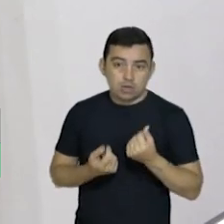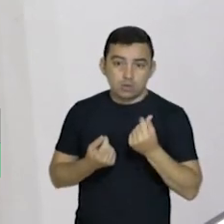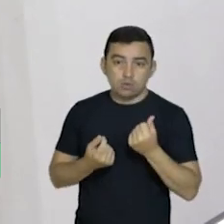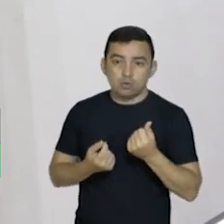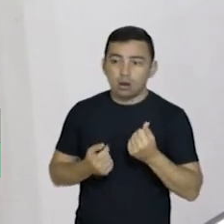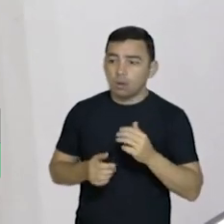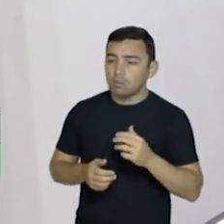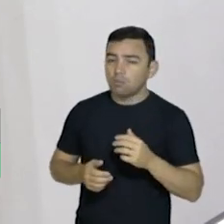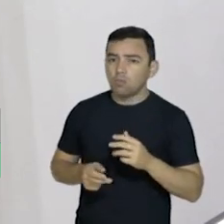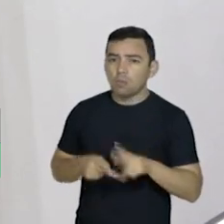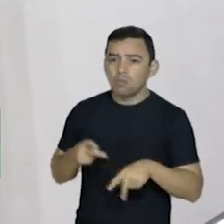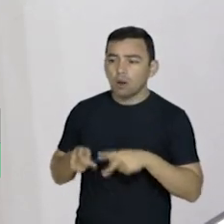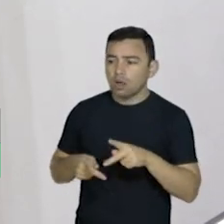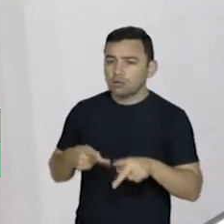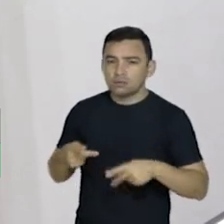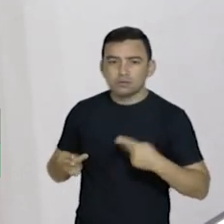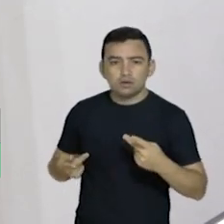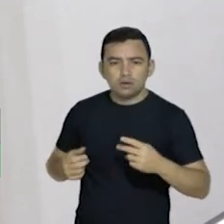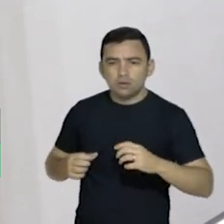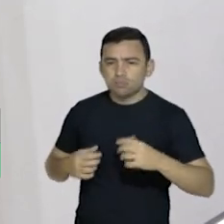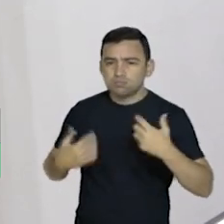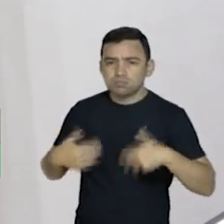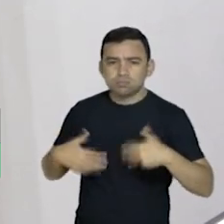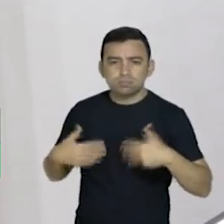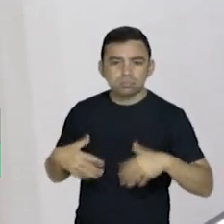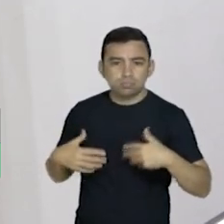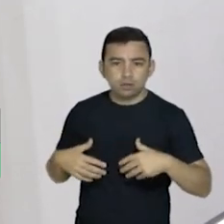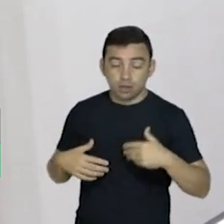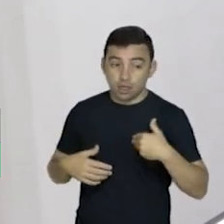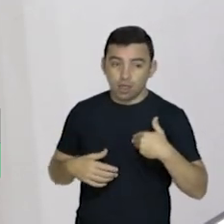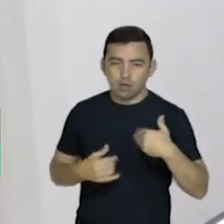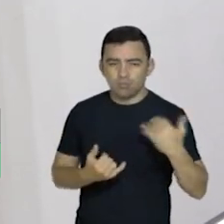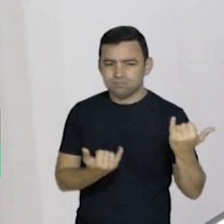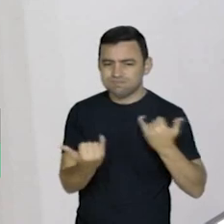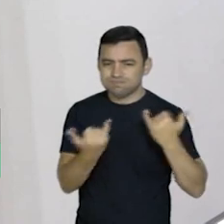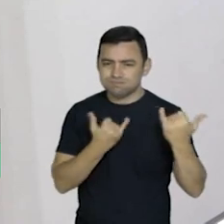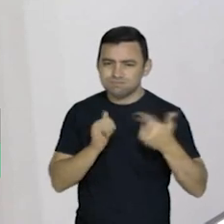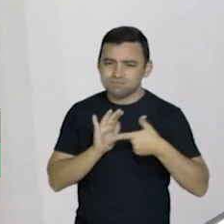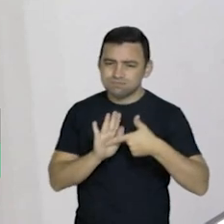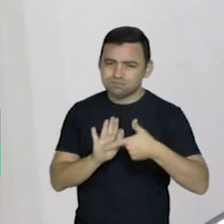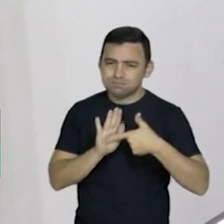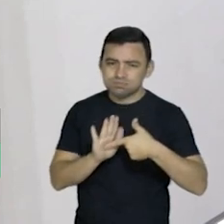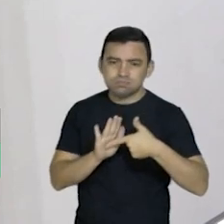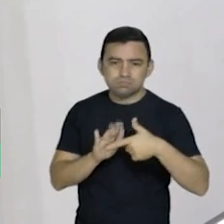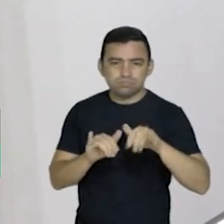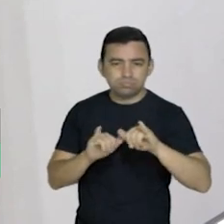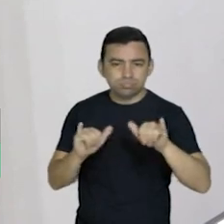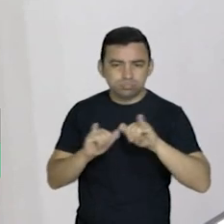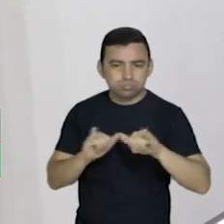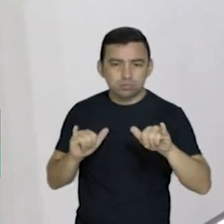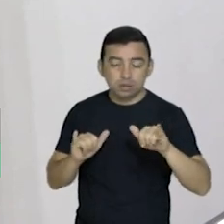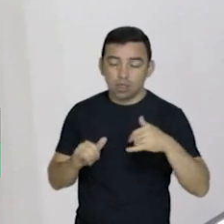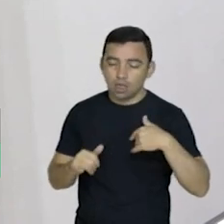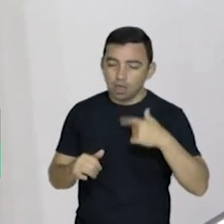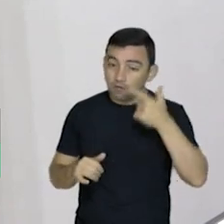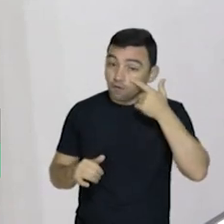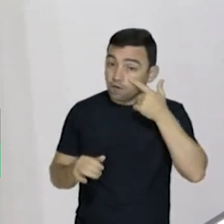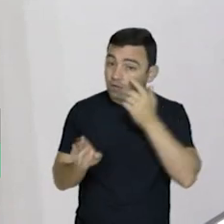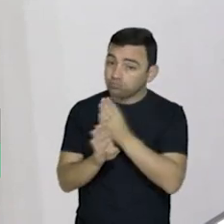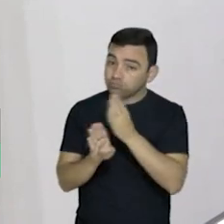a custa do pagador de impostos é isso que tem recebido diversas denúncias e isso que me propõe a investigar e